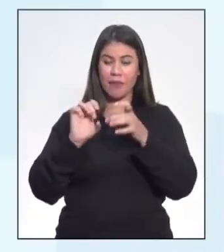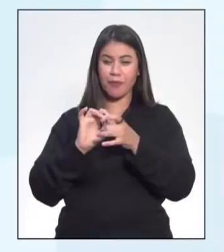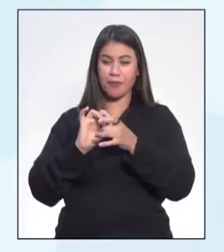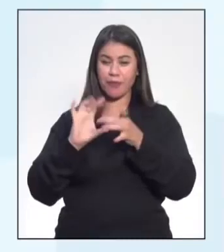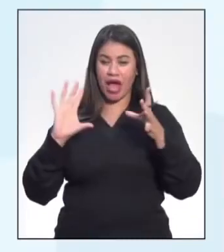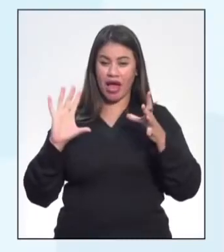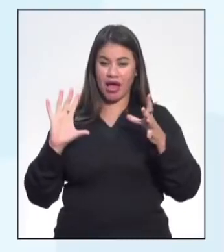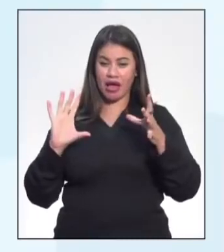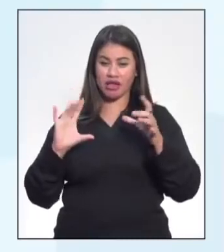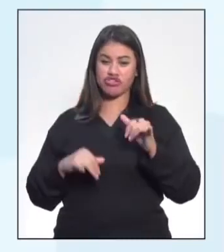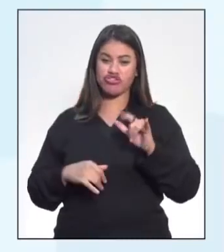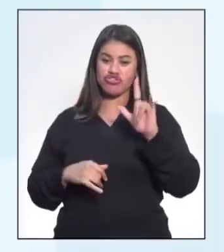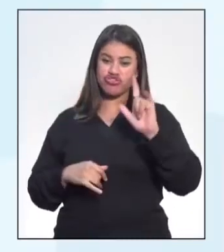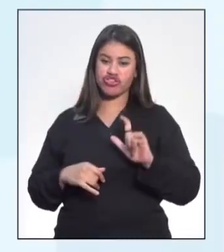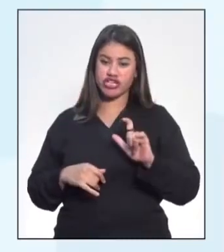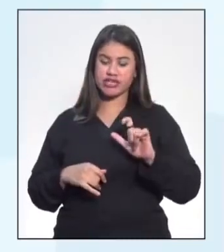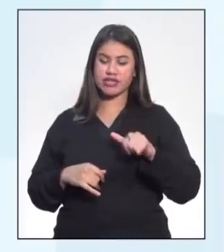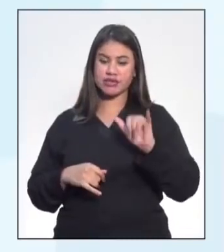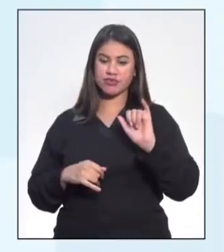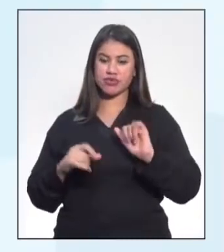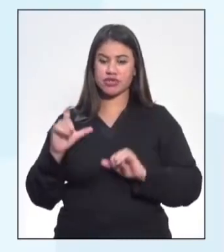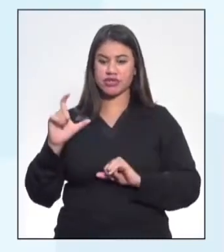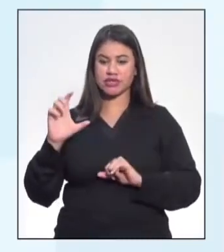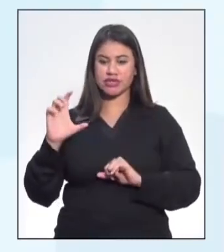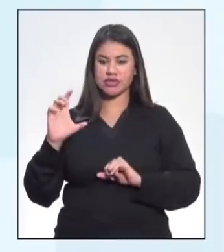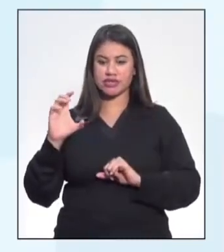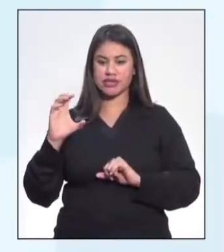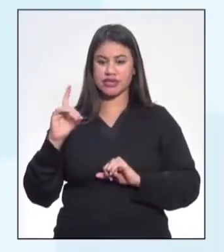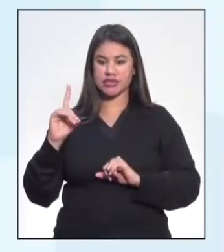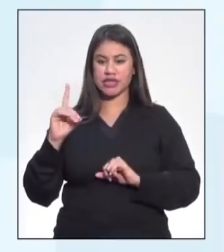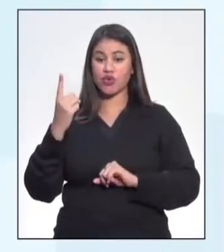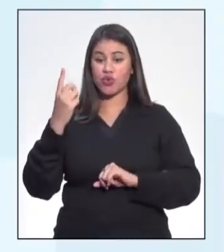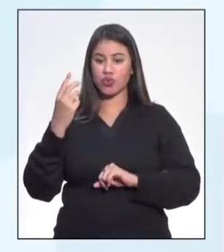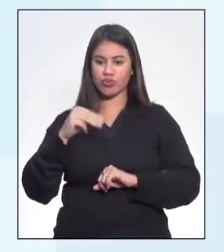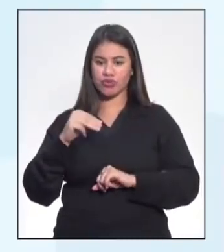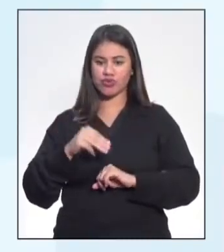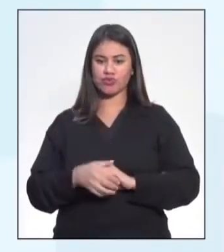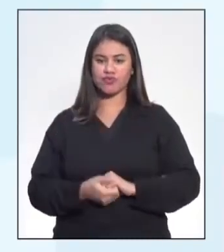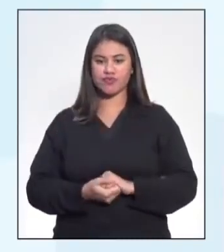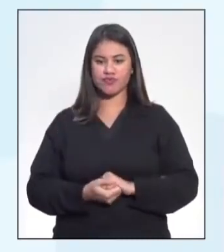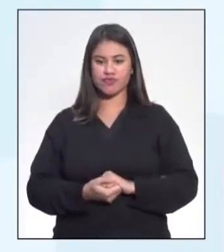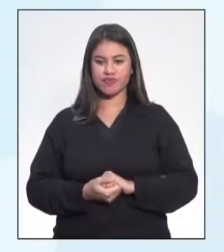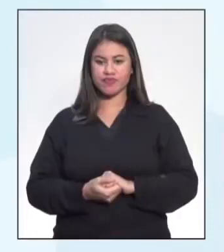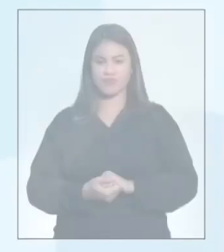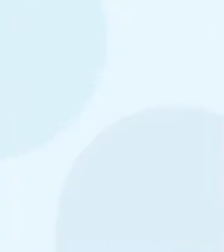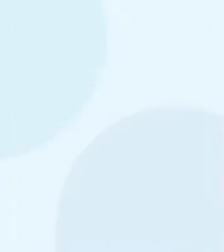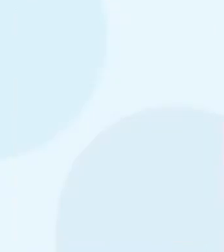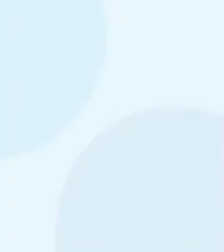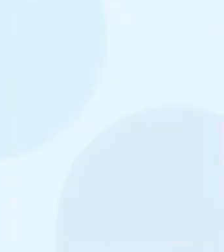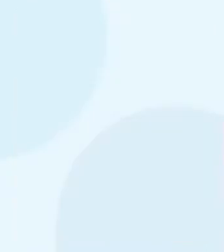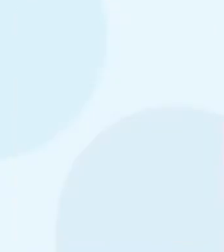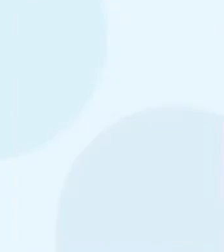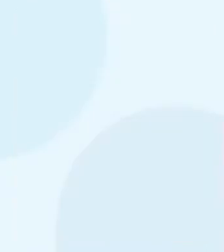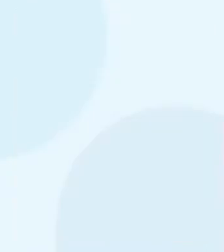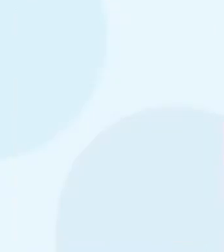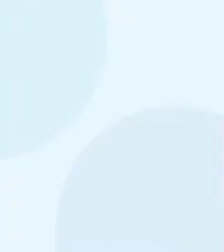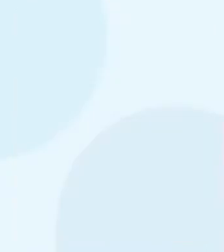do XY e do CD. Um minutinho para vocês responderem. Não tinha visto.